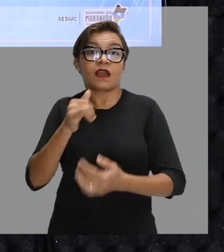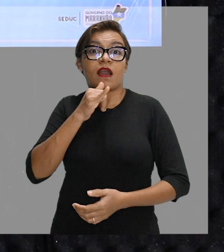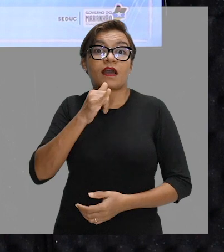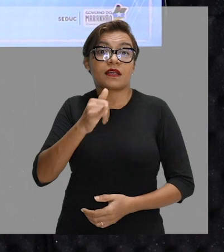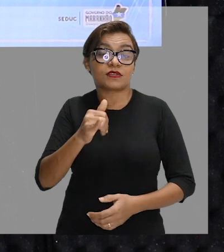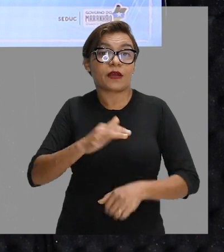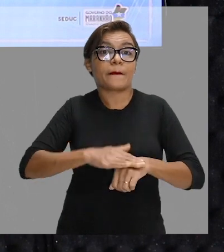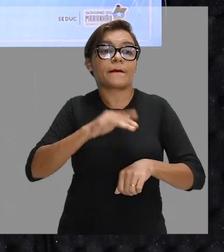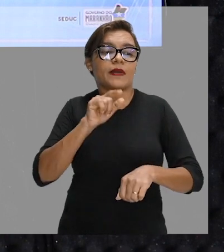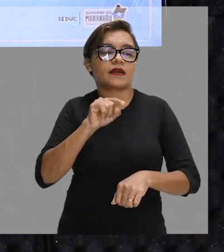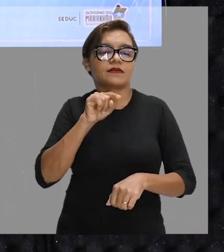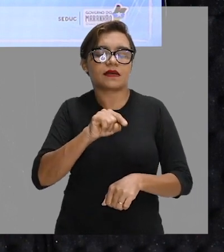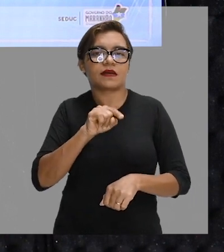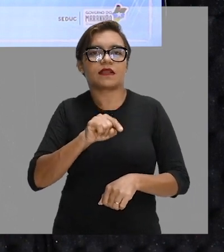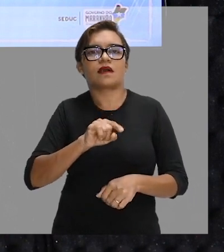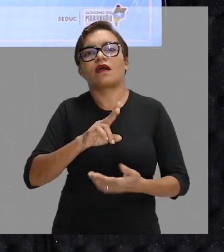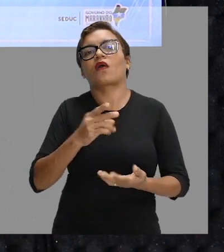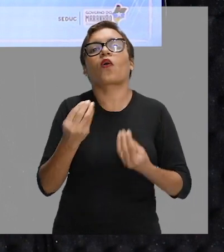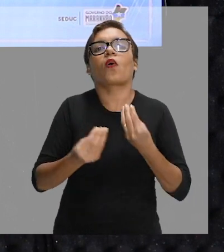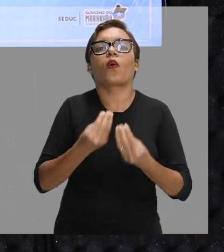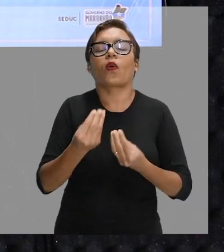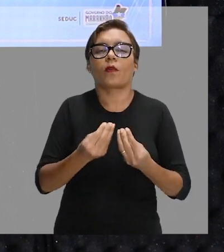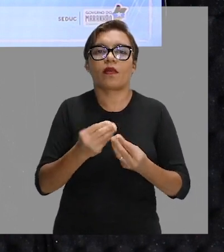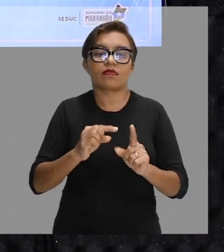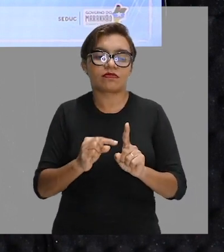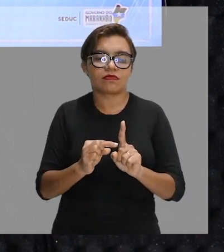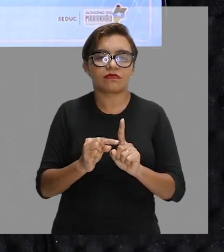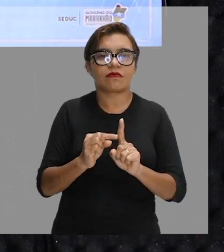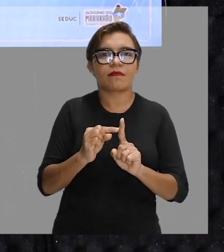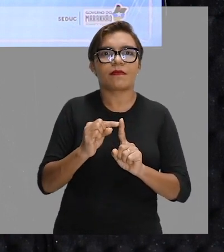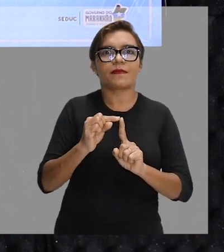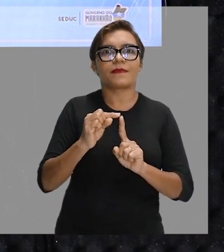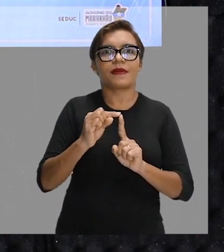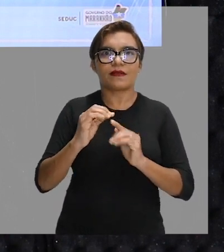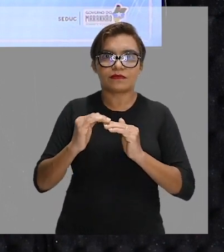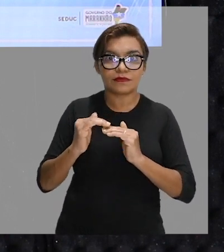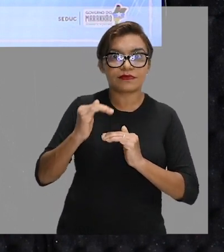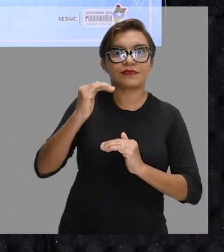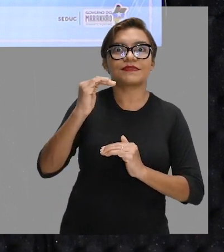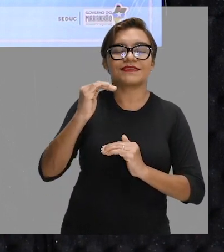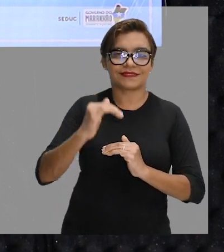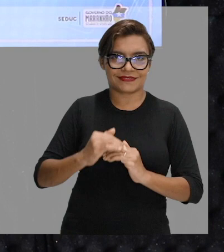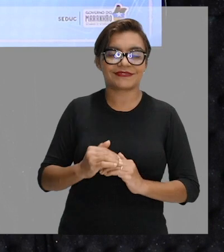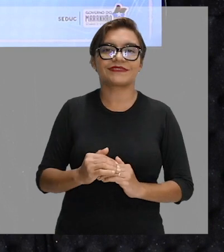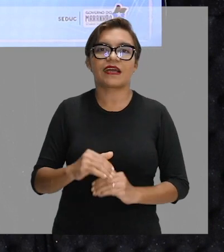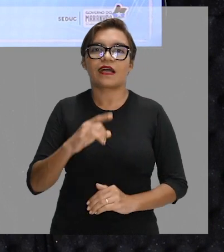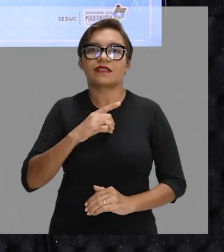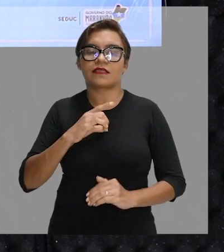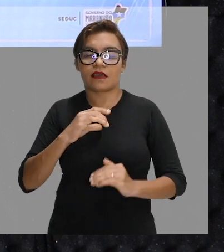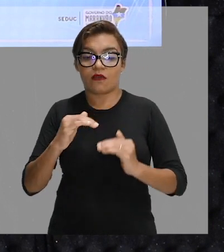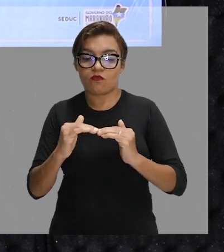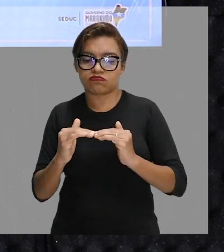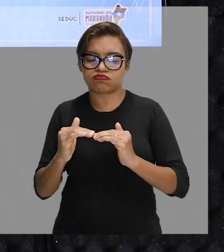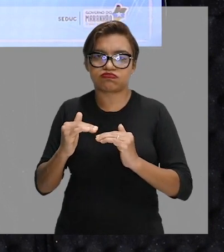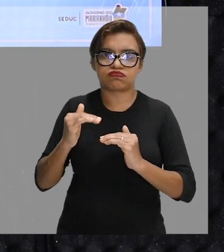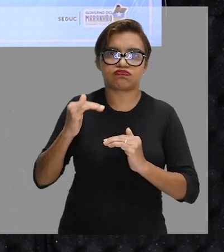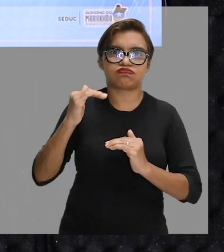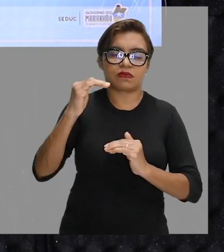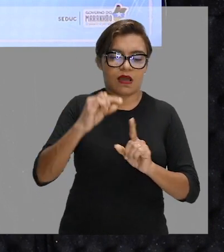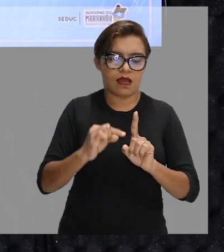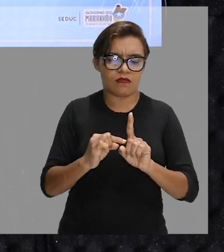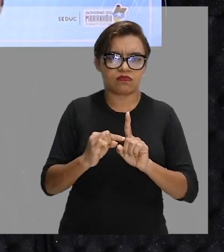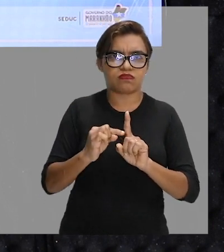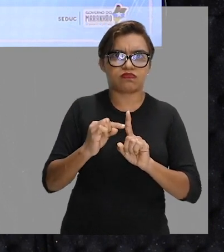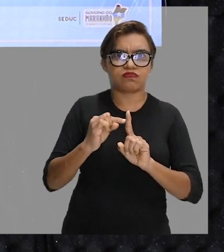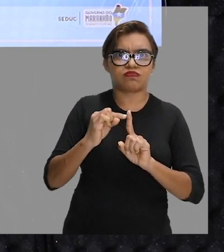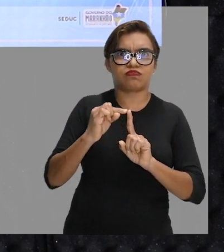ser traduzida, turma, numa maior temperatura de ebulição. Então, nós vamos ter uma elevação da temperatura